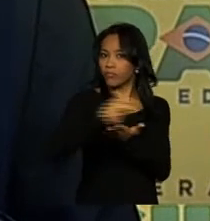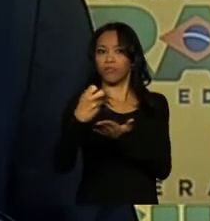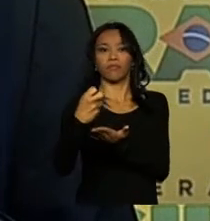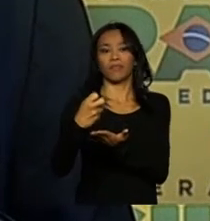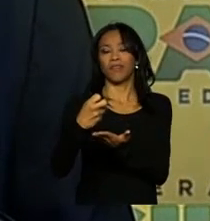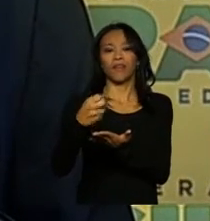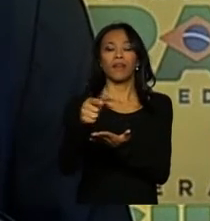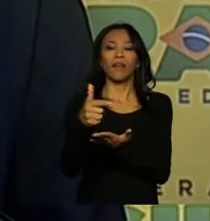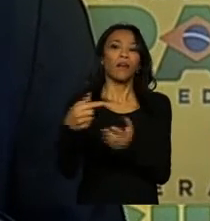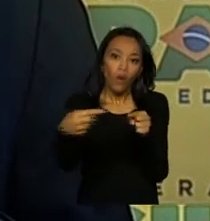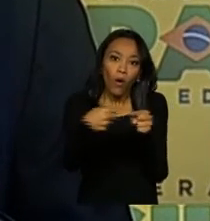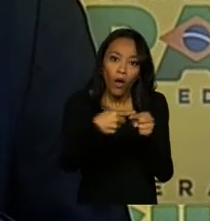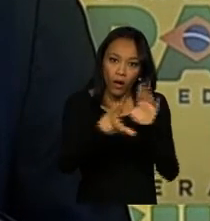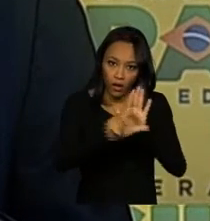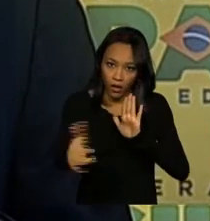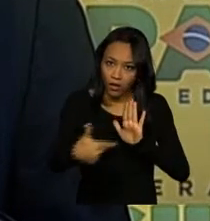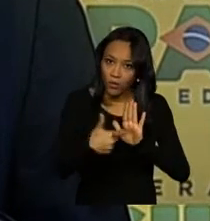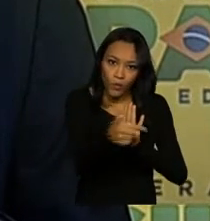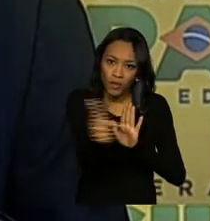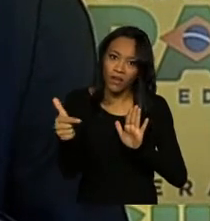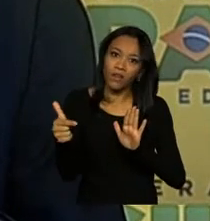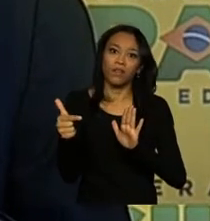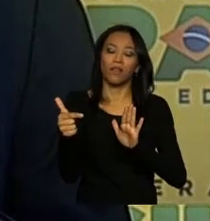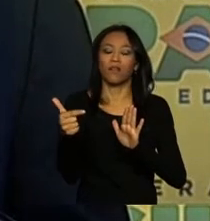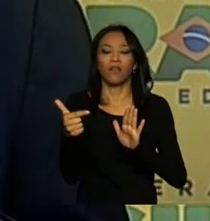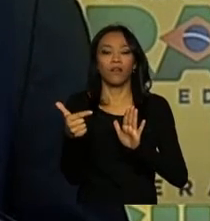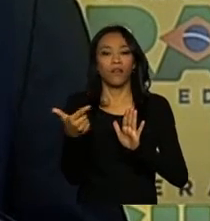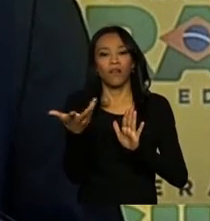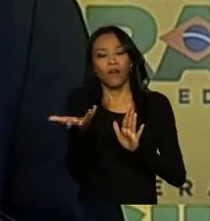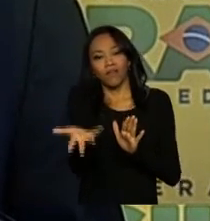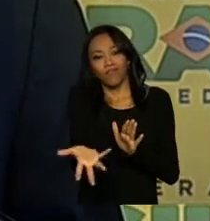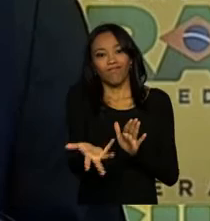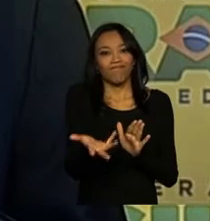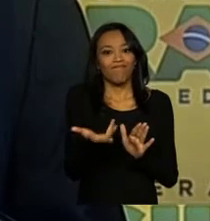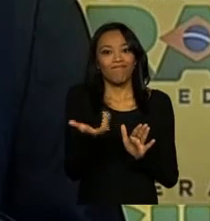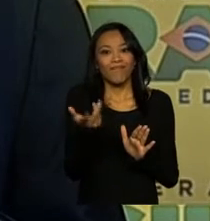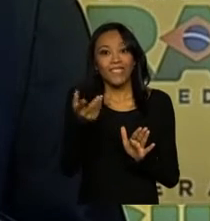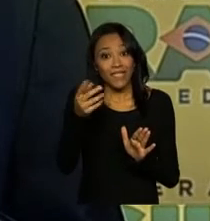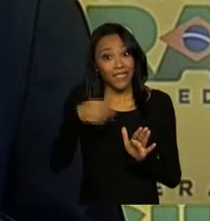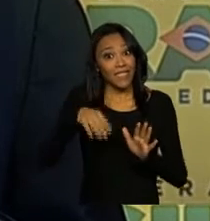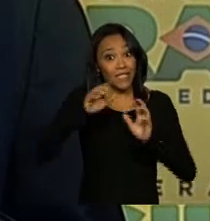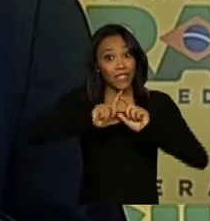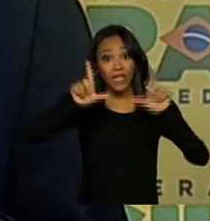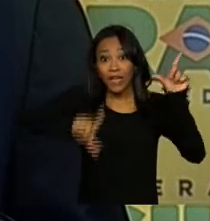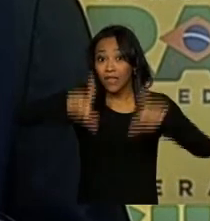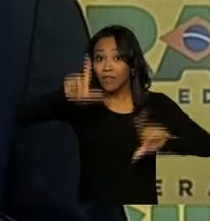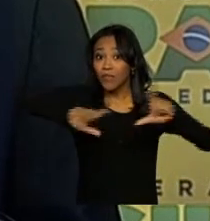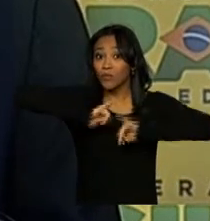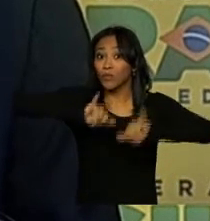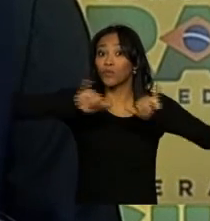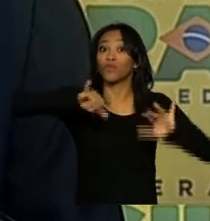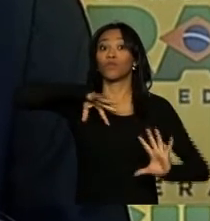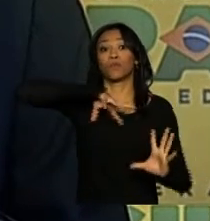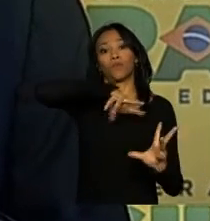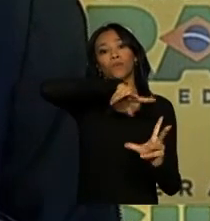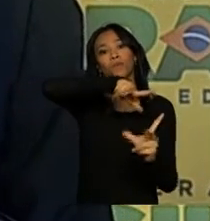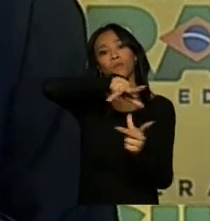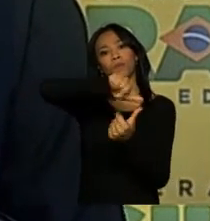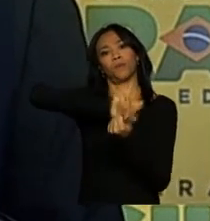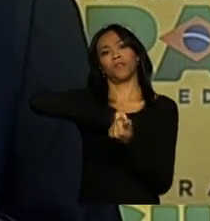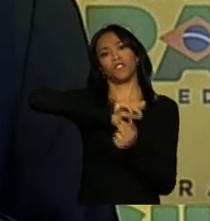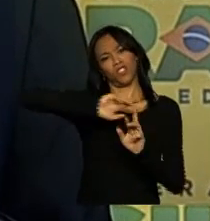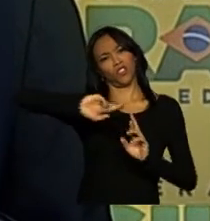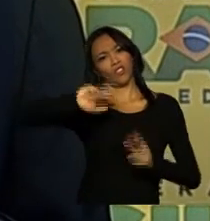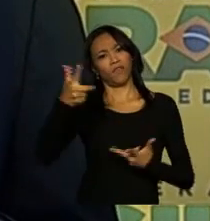legal sem que seja claramente demonstrado que envia ea imprensa mundial inteira diferente de muitos livros do